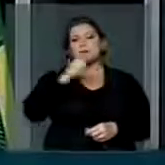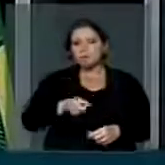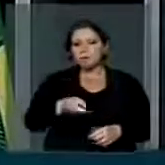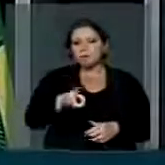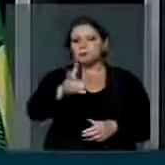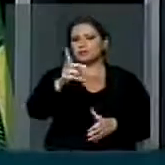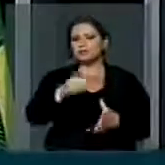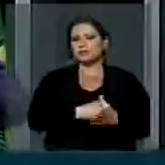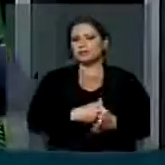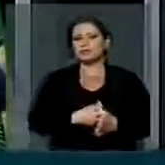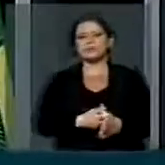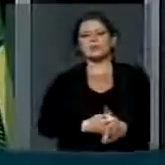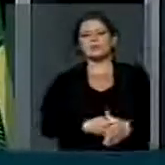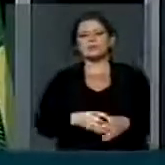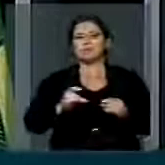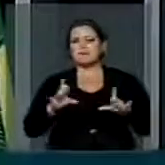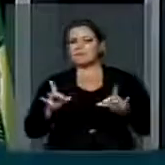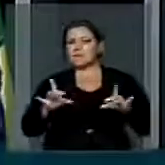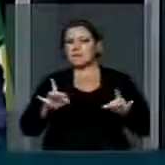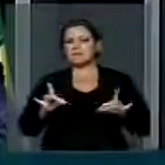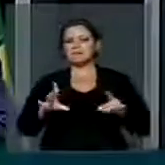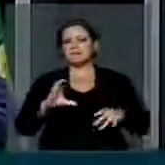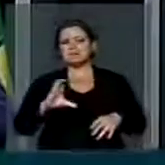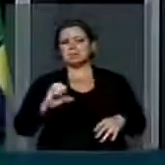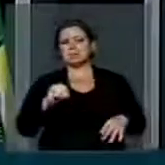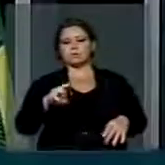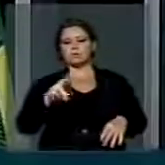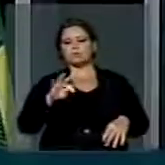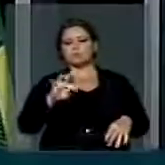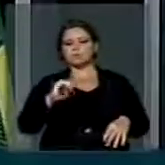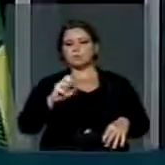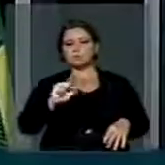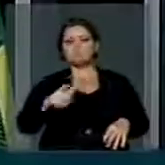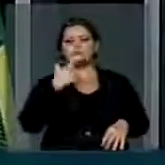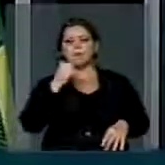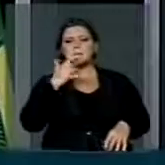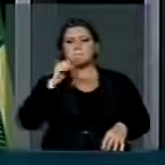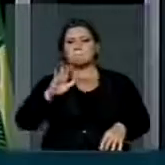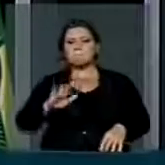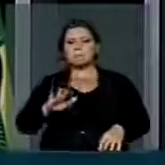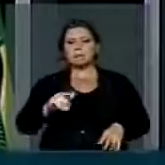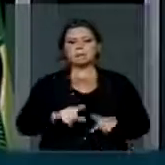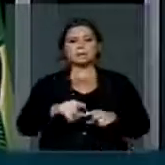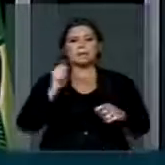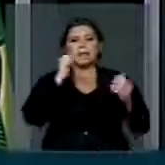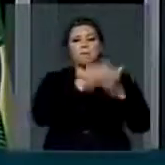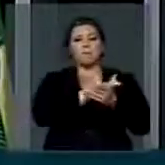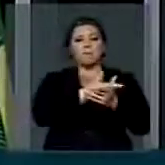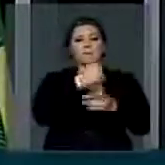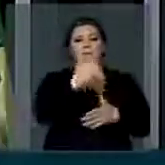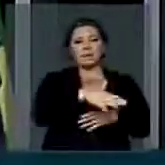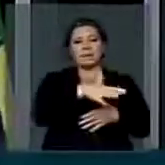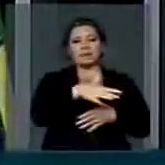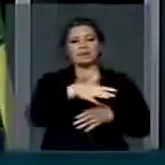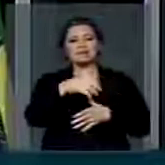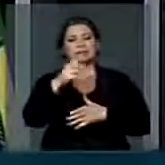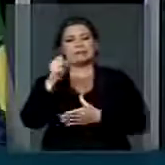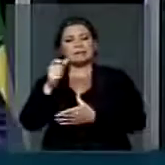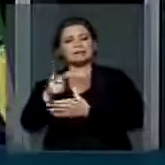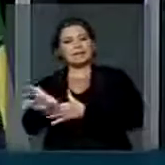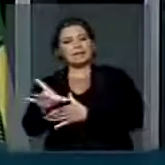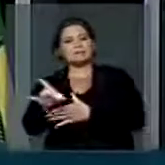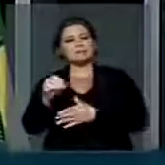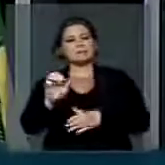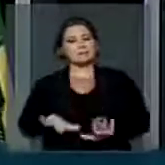Porque ela vende os combustíveis, vende os derivados, num valor abaixo daquilo que ela adquire, numa conta que não fecha